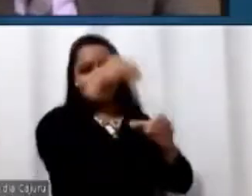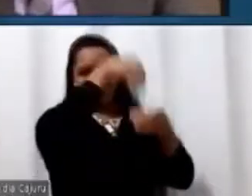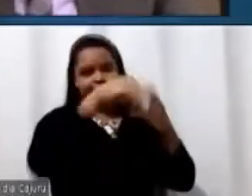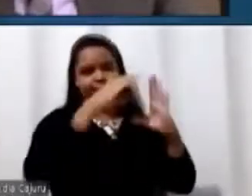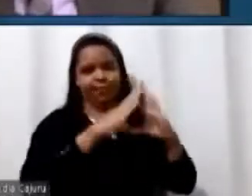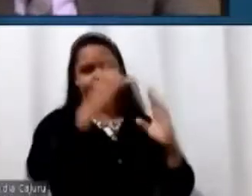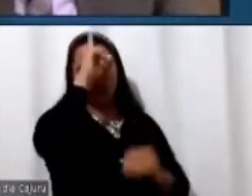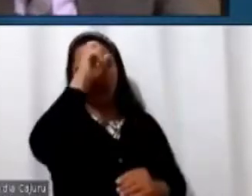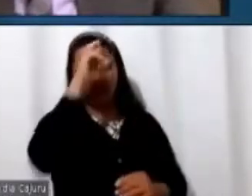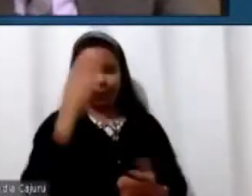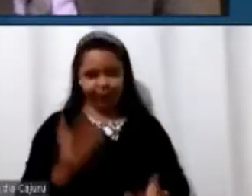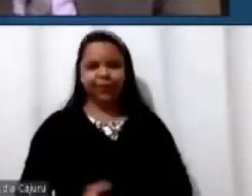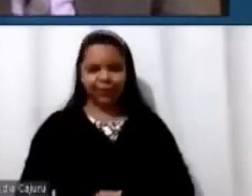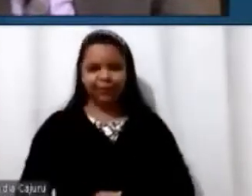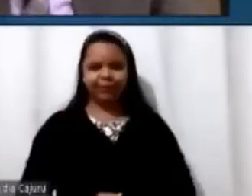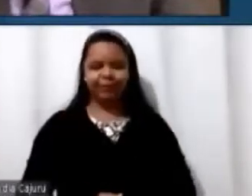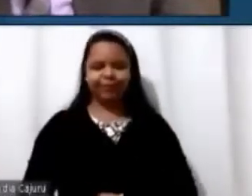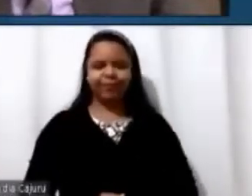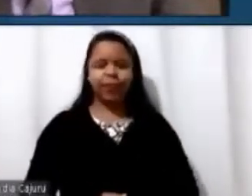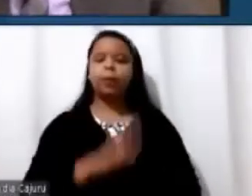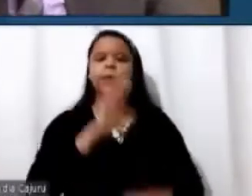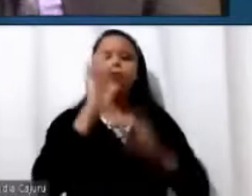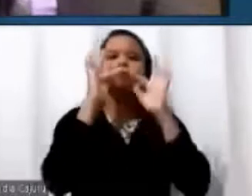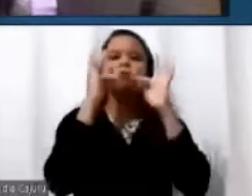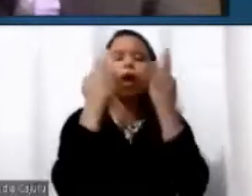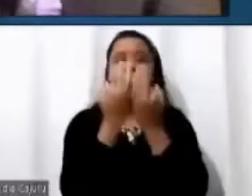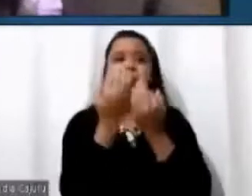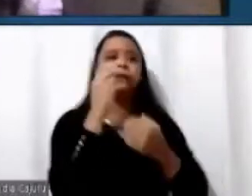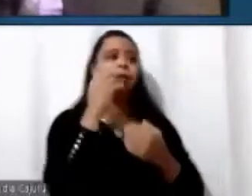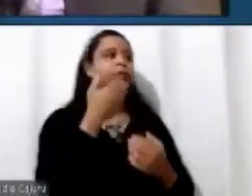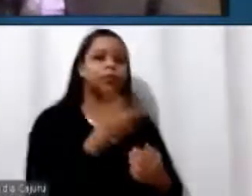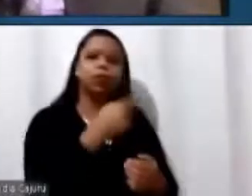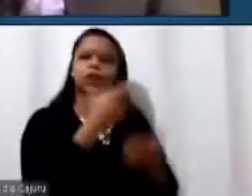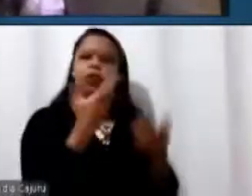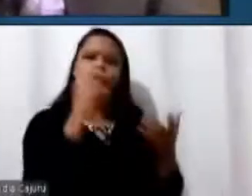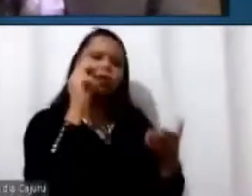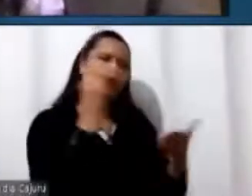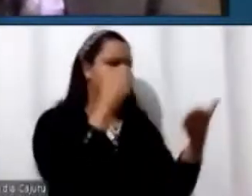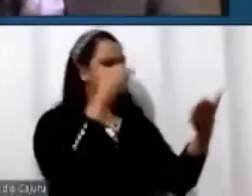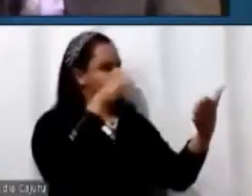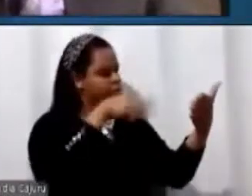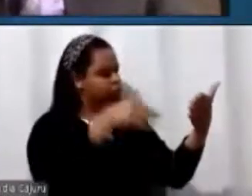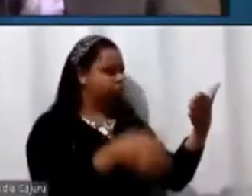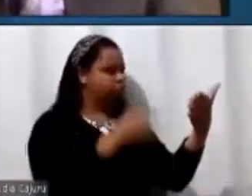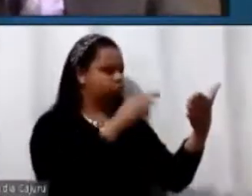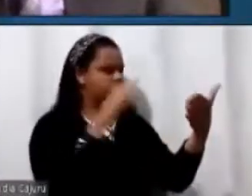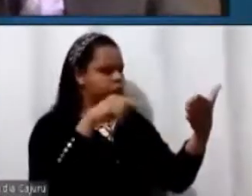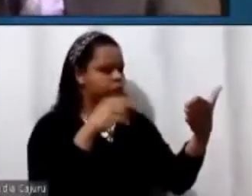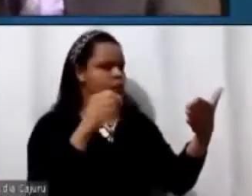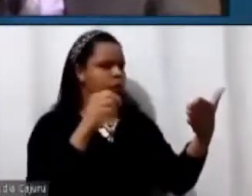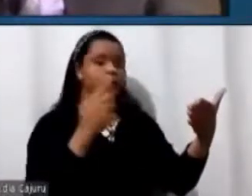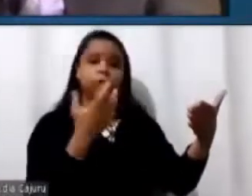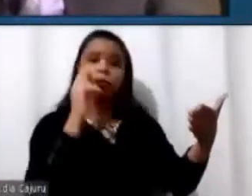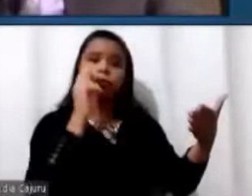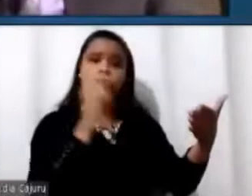isso ocorre? Segundo a jurisprudência existente, isso diz respeito ao